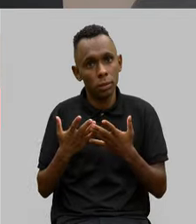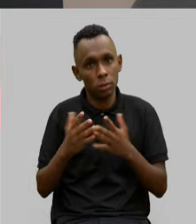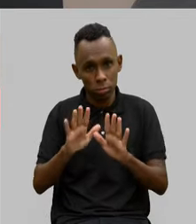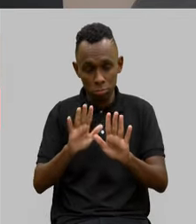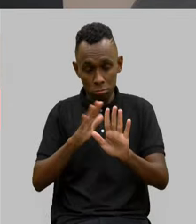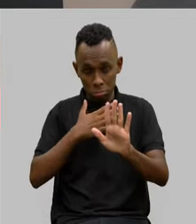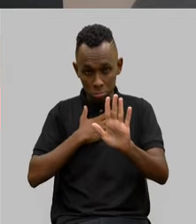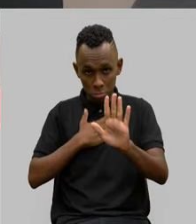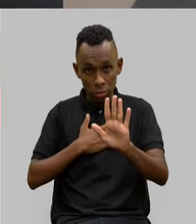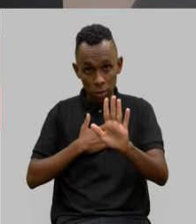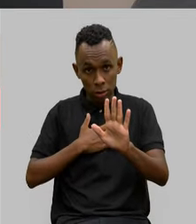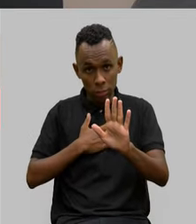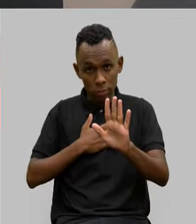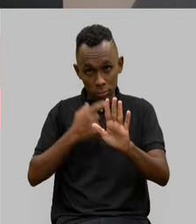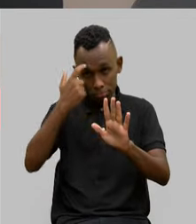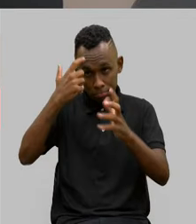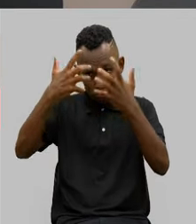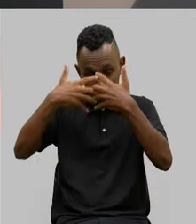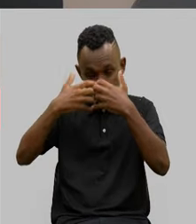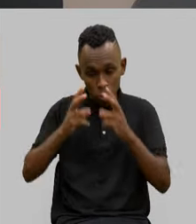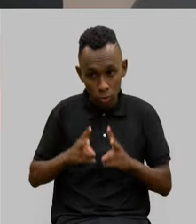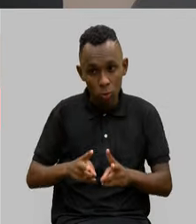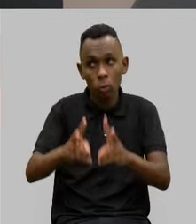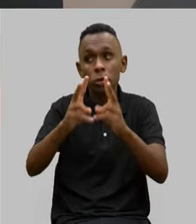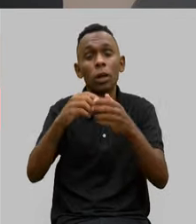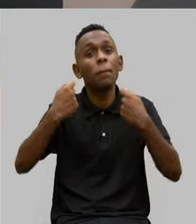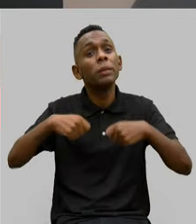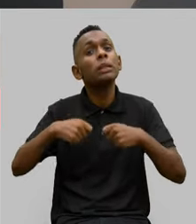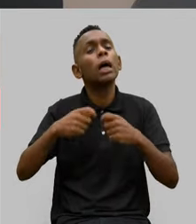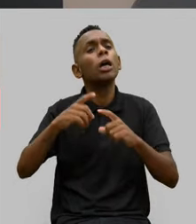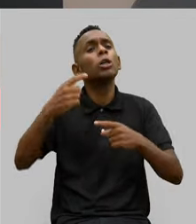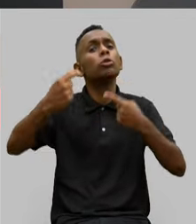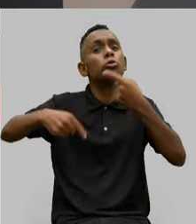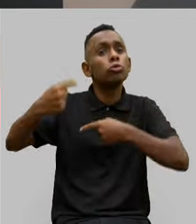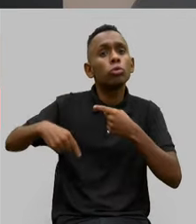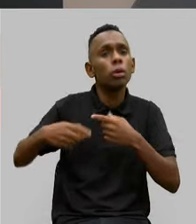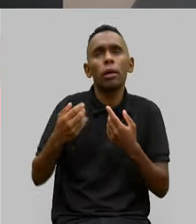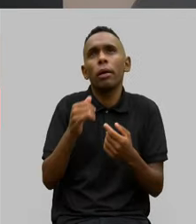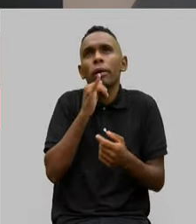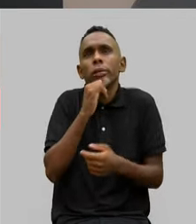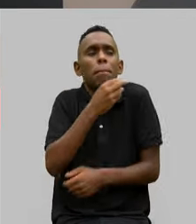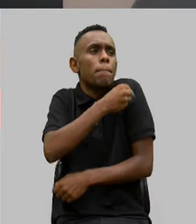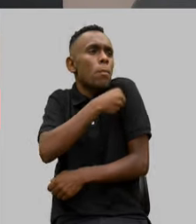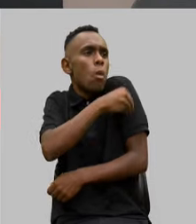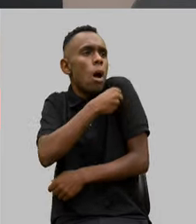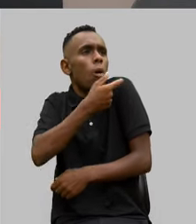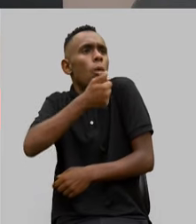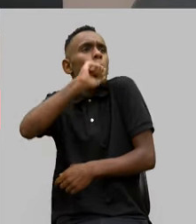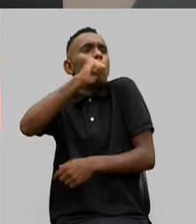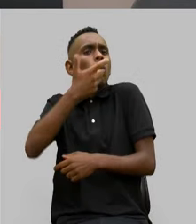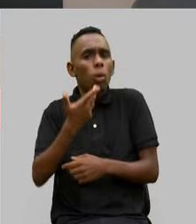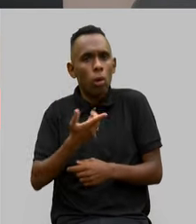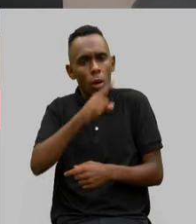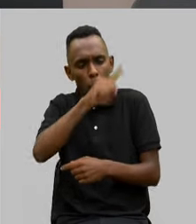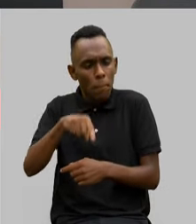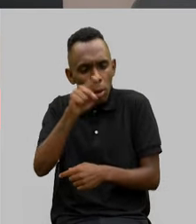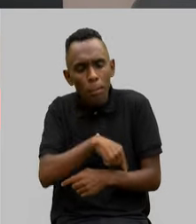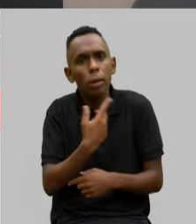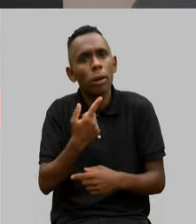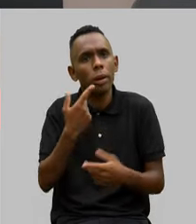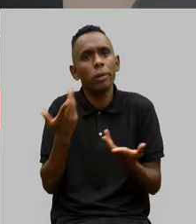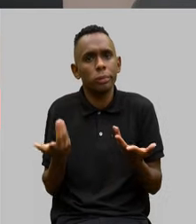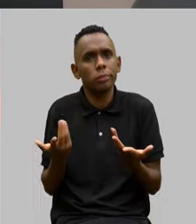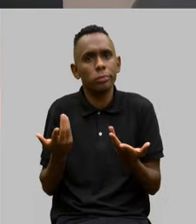mal o raciocínio continua a gente devia discutir o álcool discutir a proibição do álcool Por que